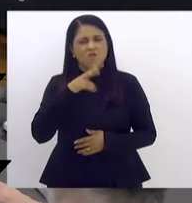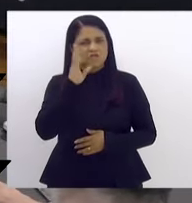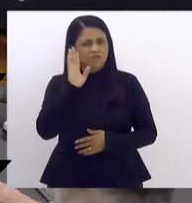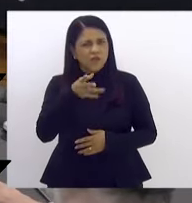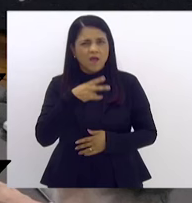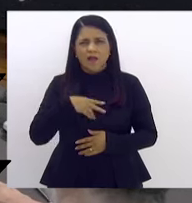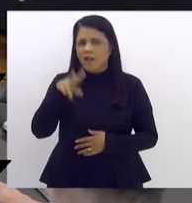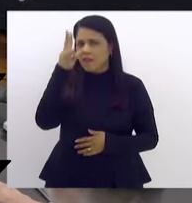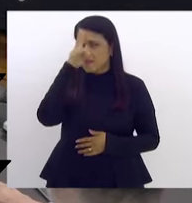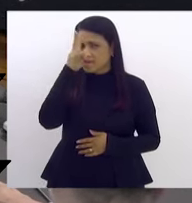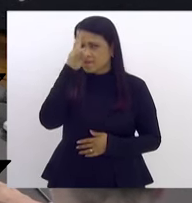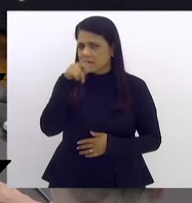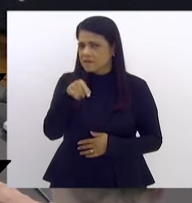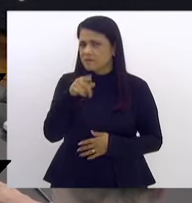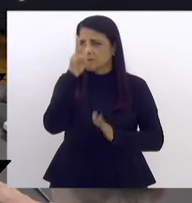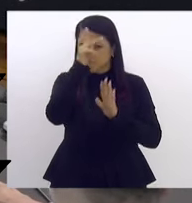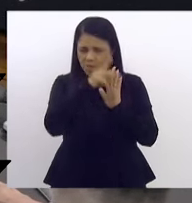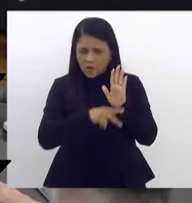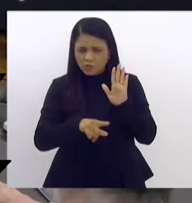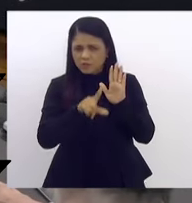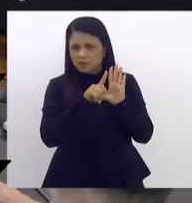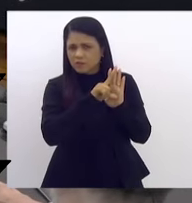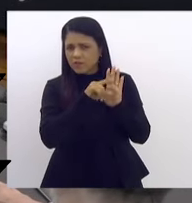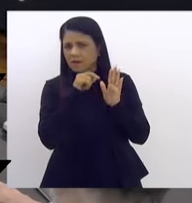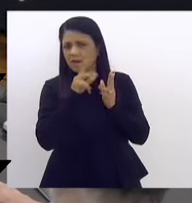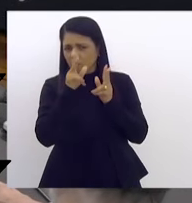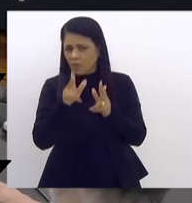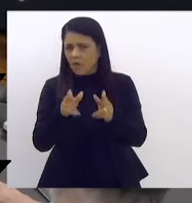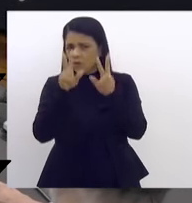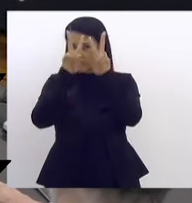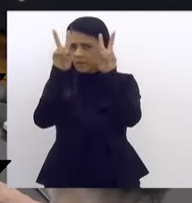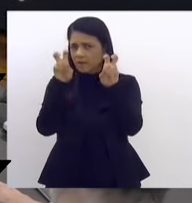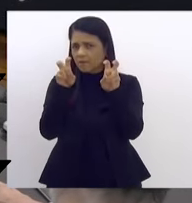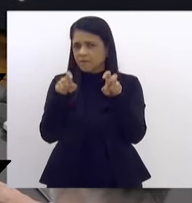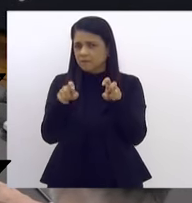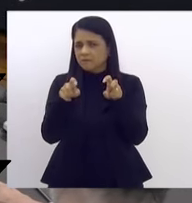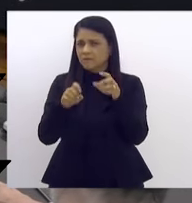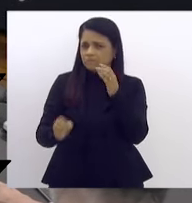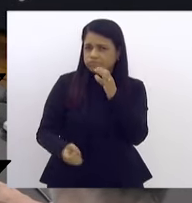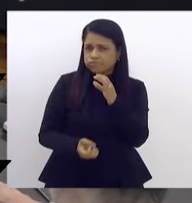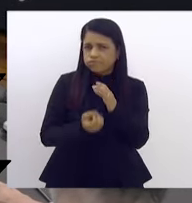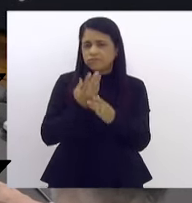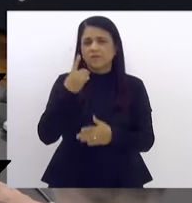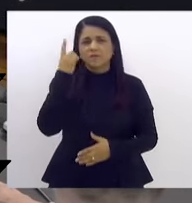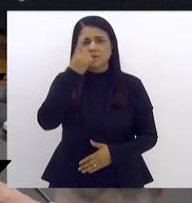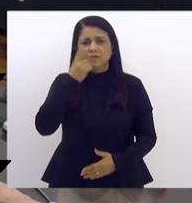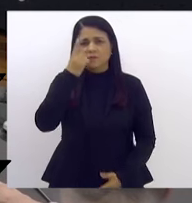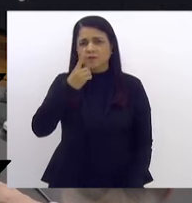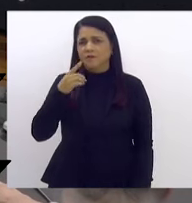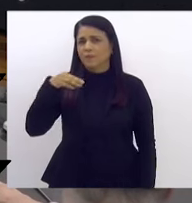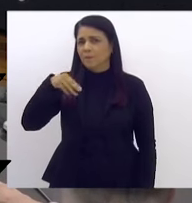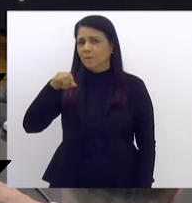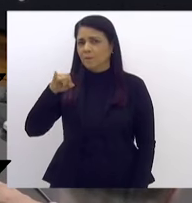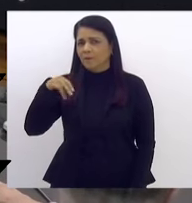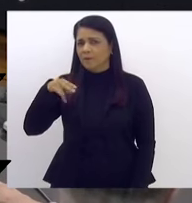tramitou um projeto de lei na casa sobre esse tema de autoria do próprio deputado Carlos